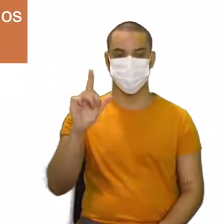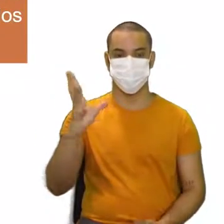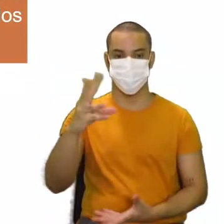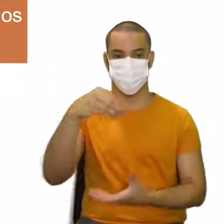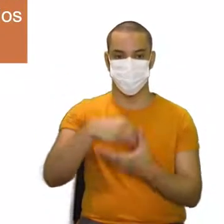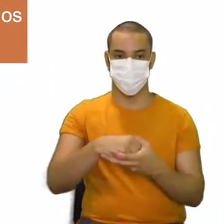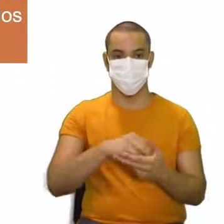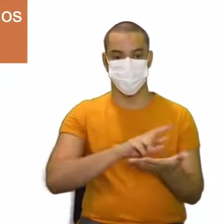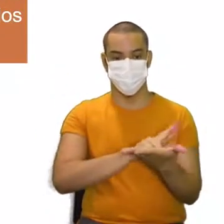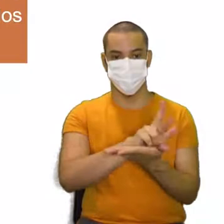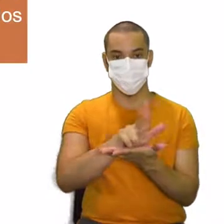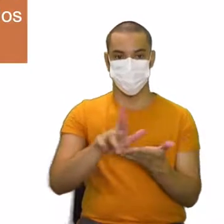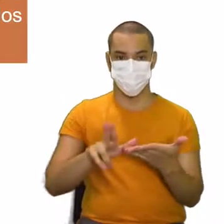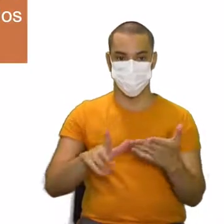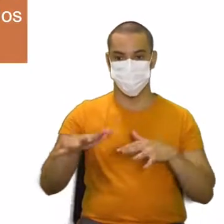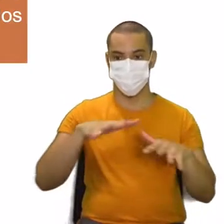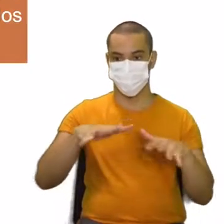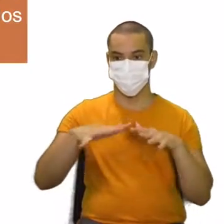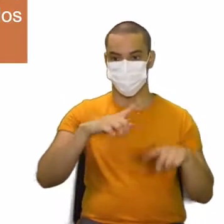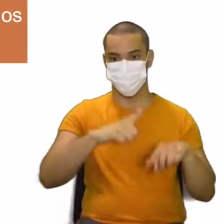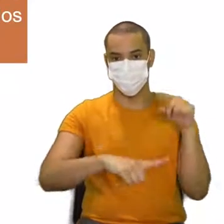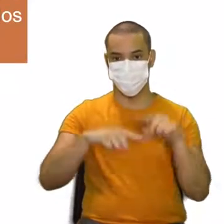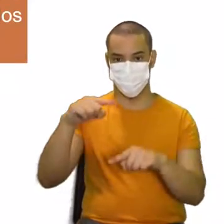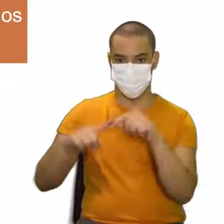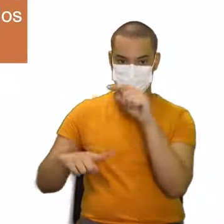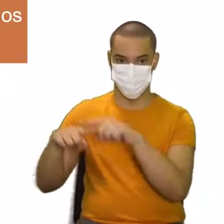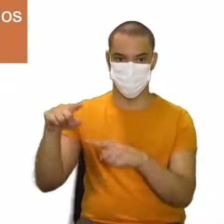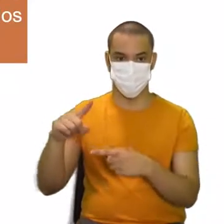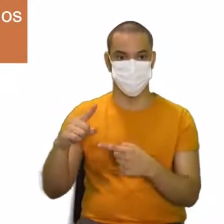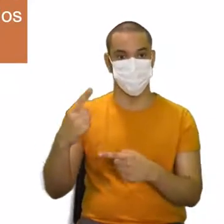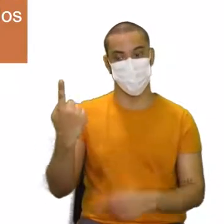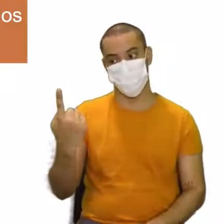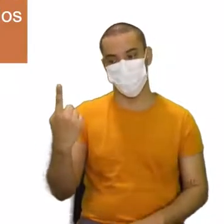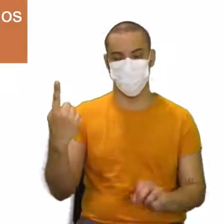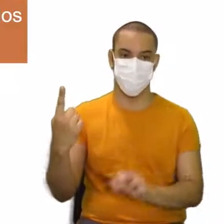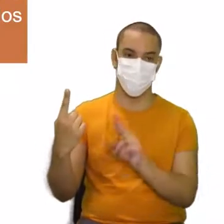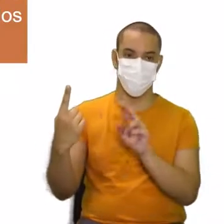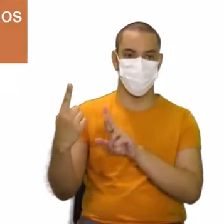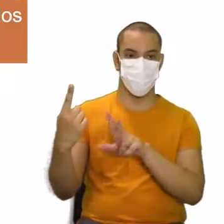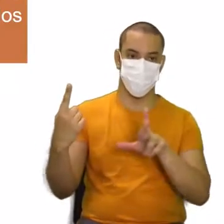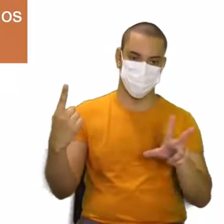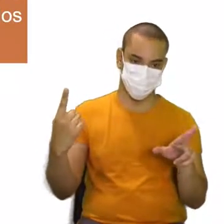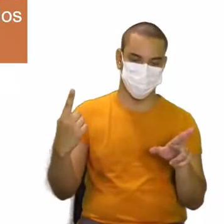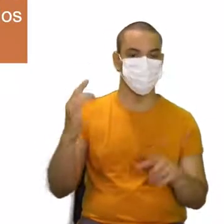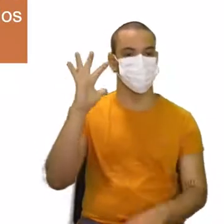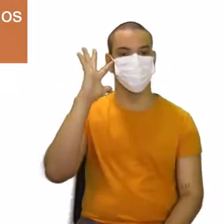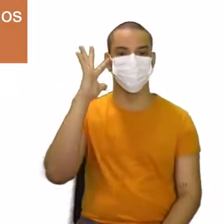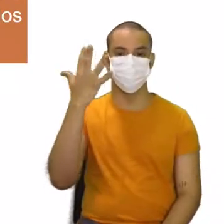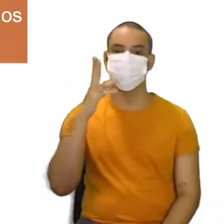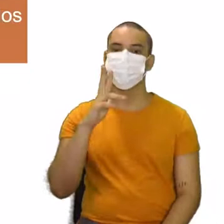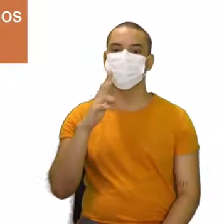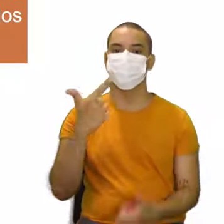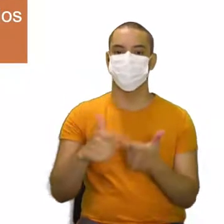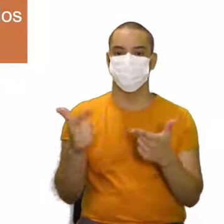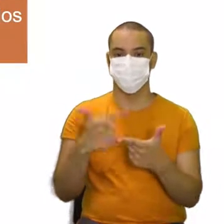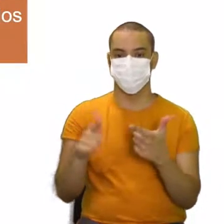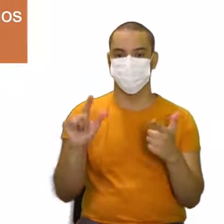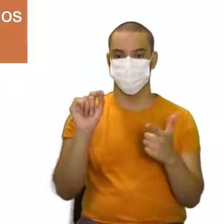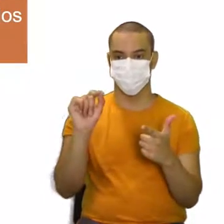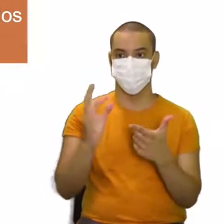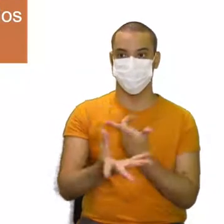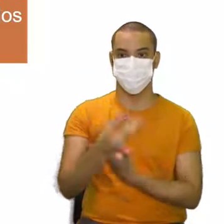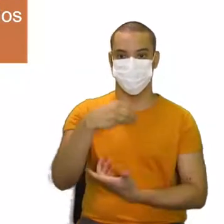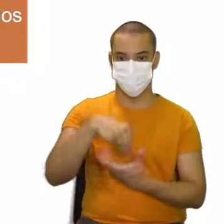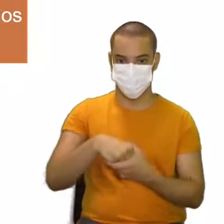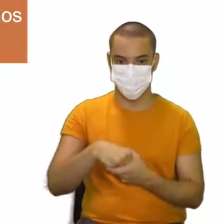Cargas em movimento e em uma ou várias né resolver problemas que envolvam campo